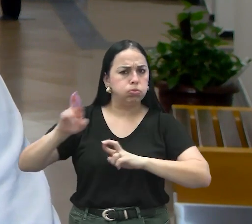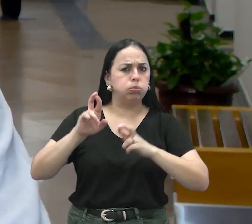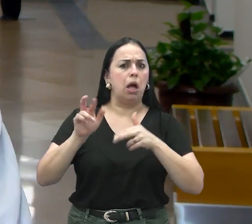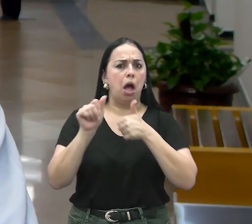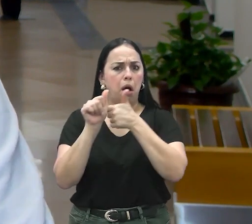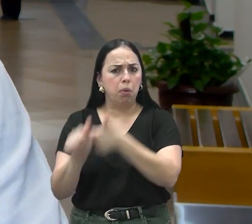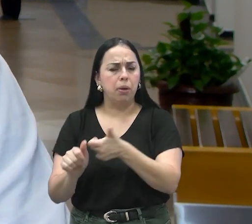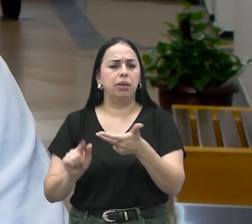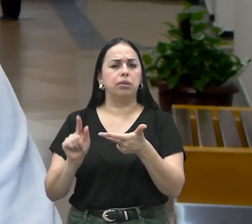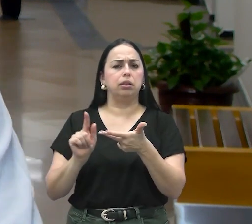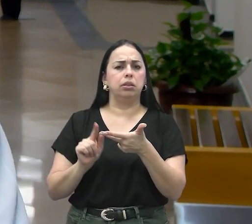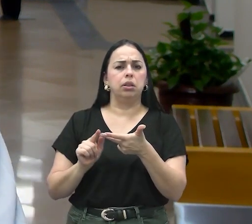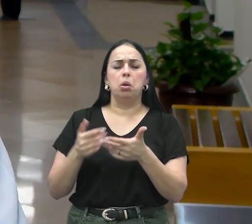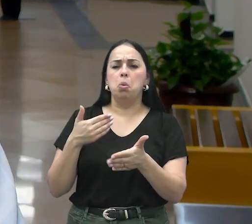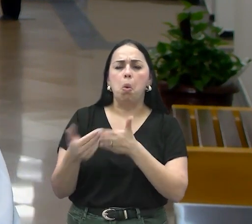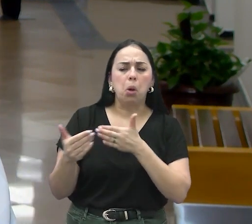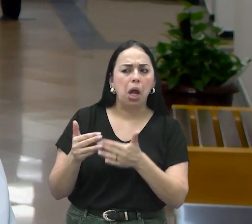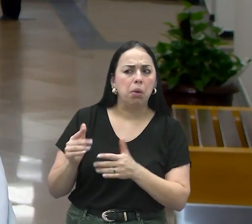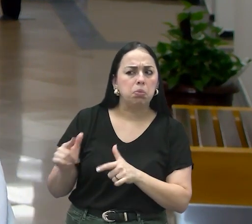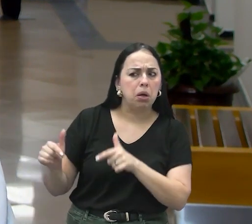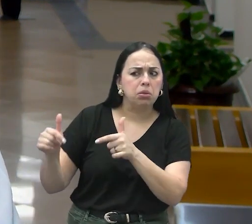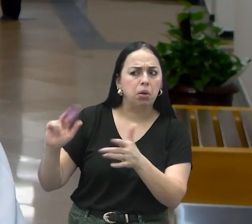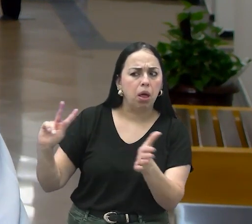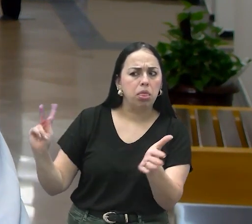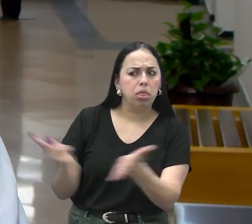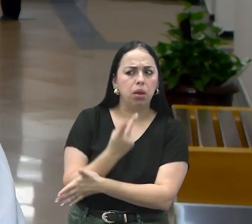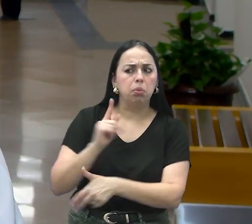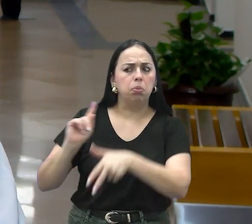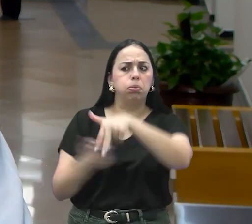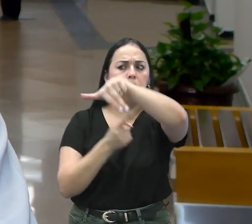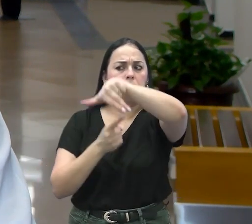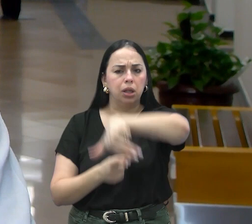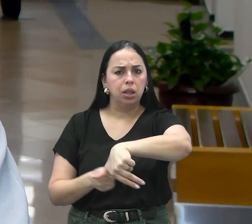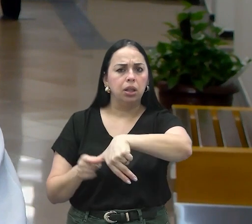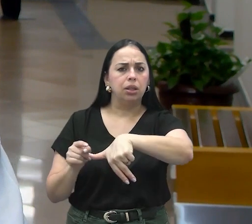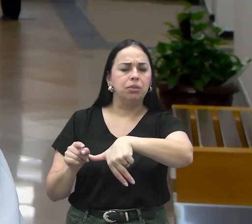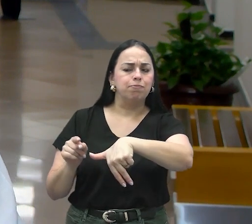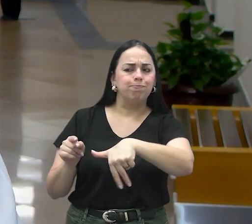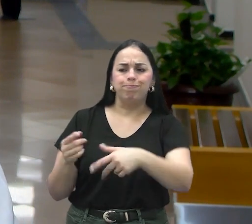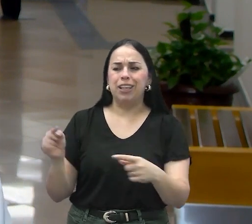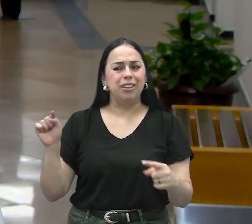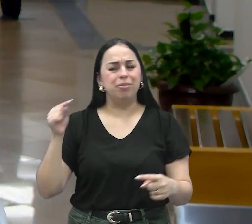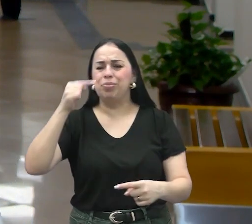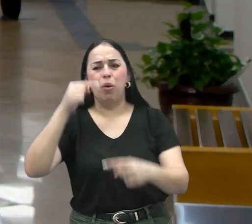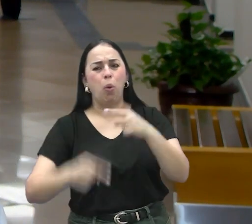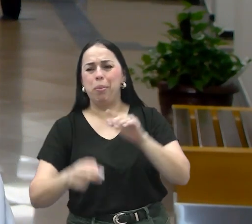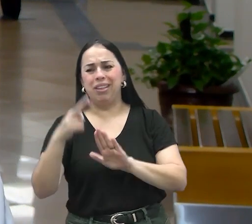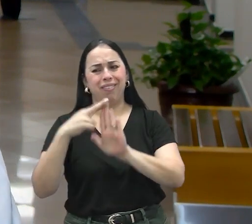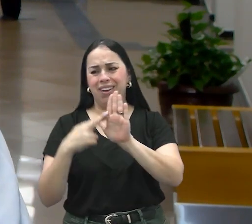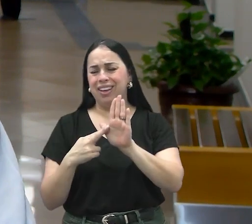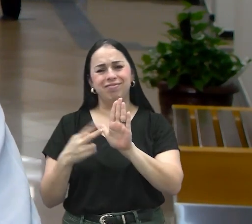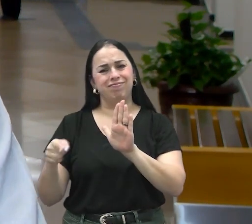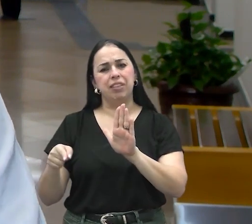fiscalização, acompanha, vê qualquer atitude desleal ou fora da